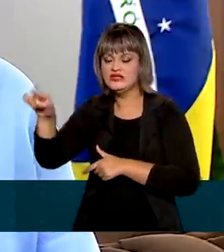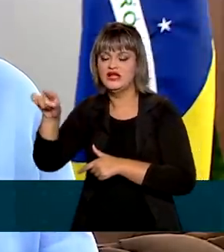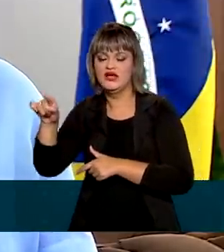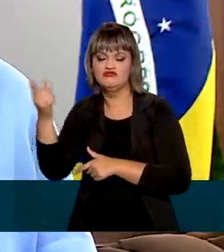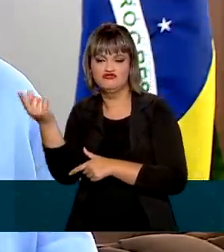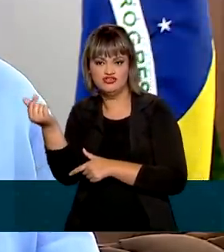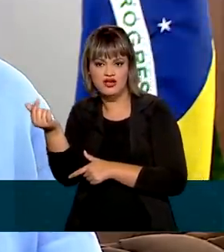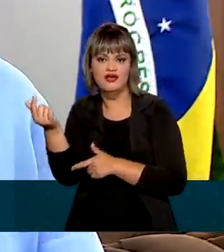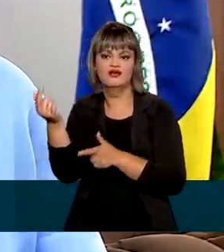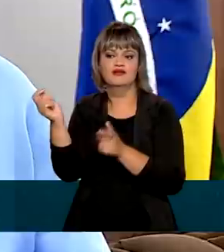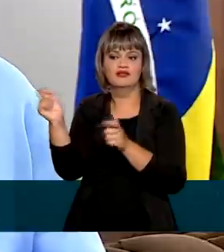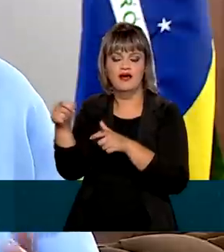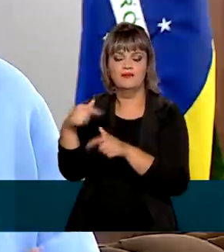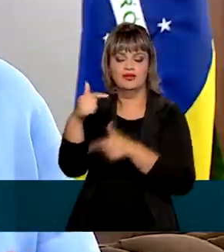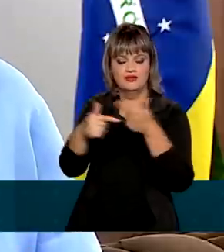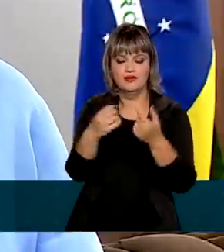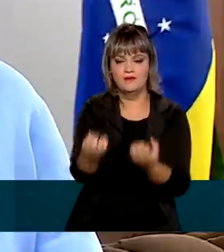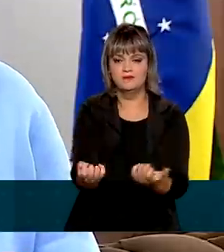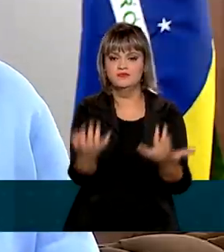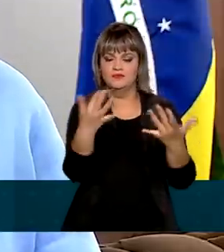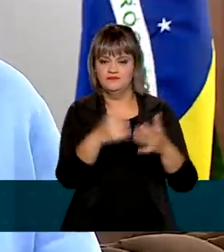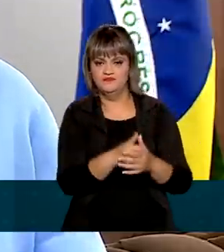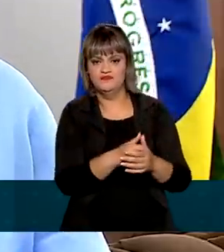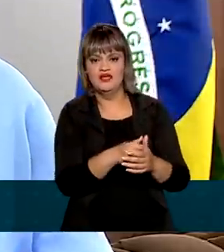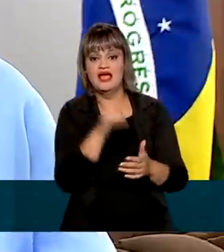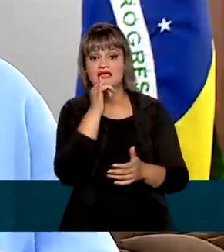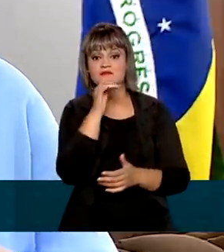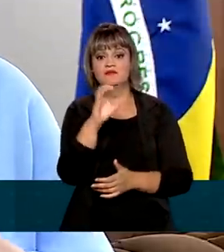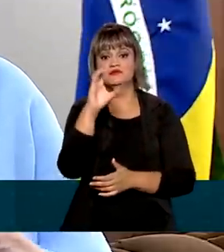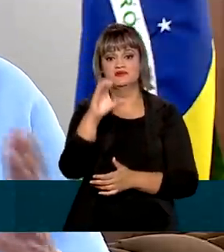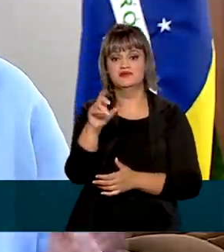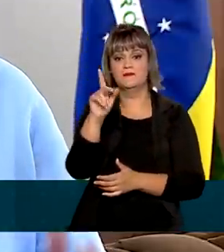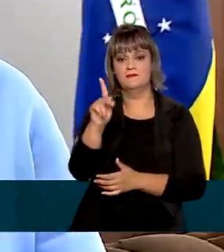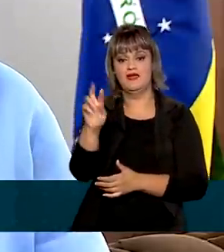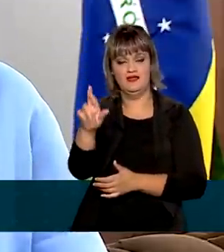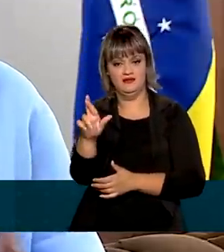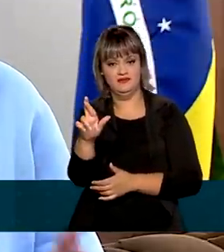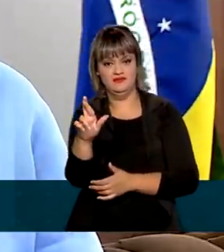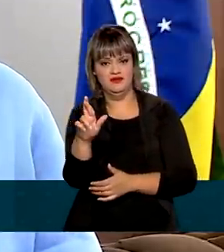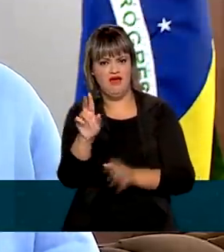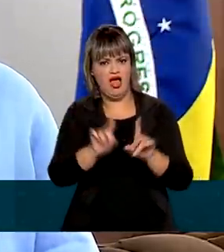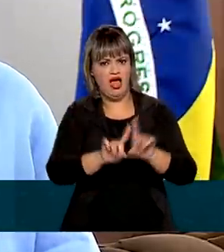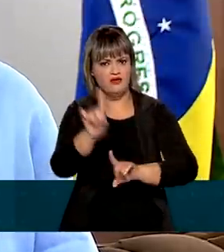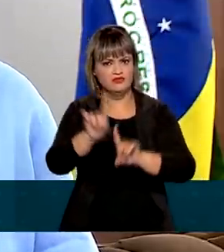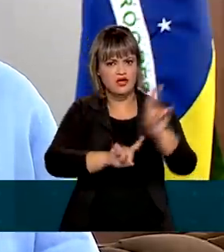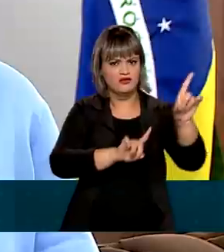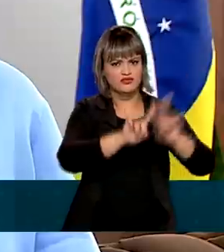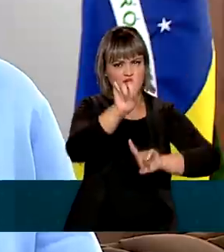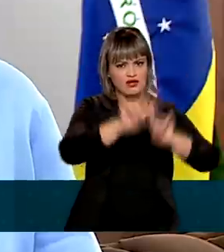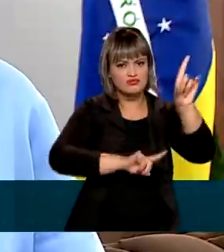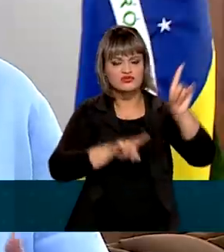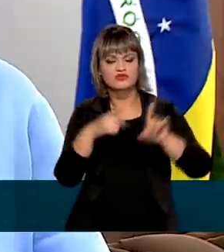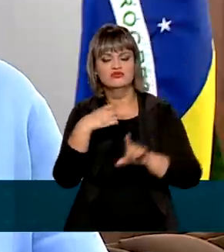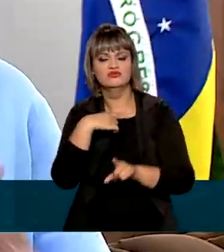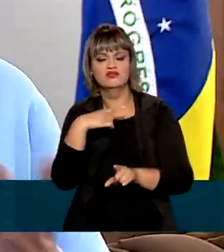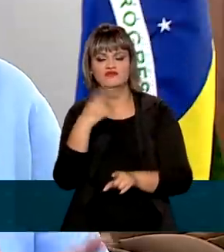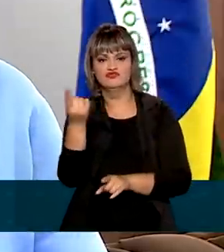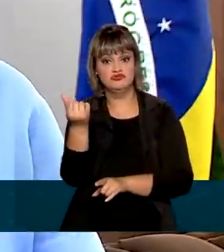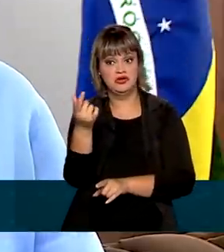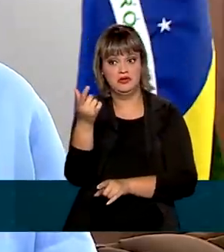tomar recurso isso aconteceu nós temos aí no CPR recorde de